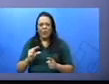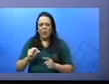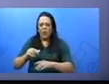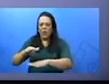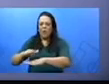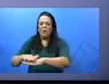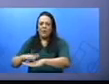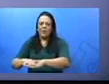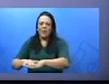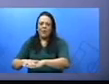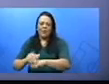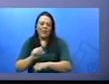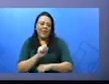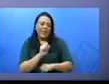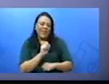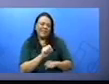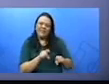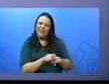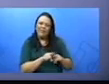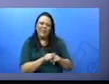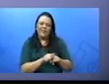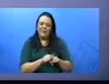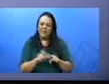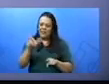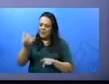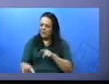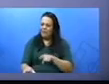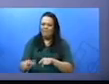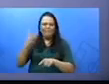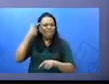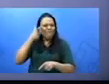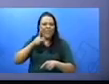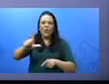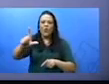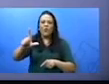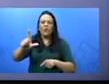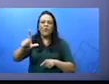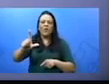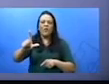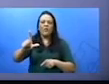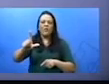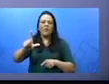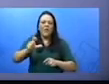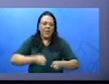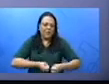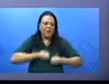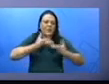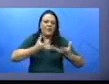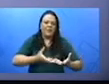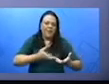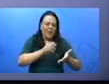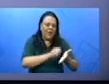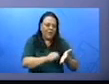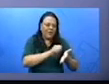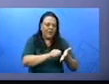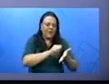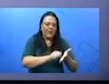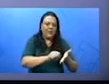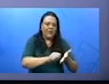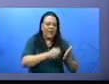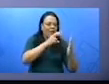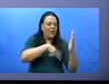de se comunicar escrevendo. No conjunto, foram entrevistados 2.002 pessoas entre 15